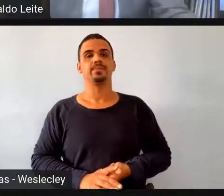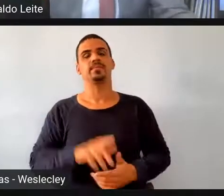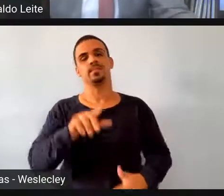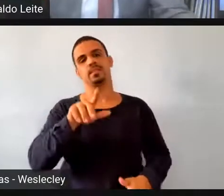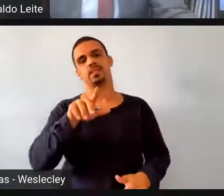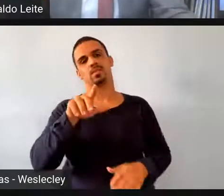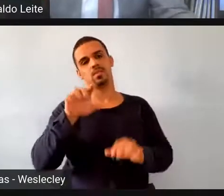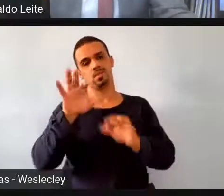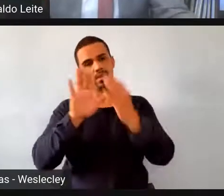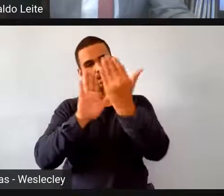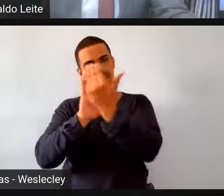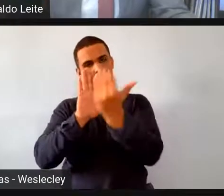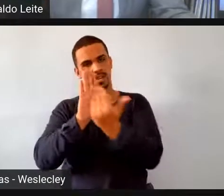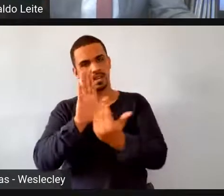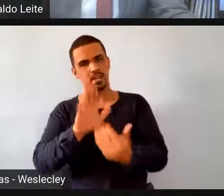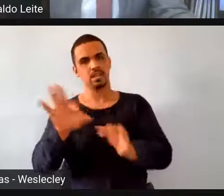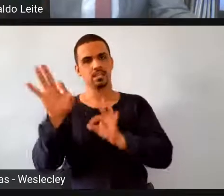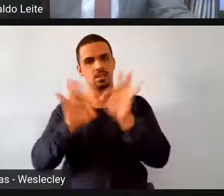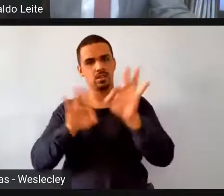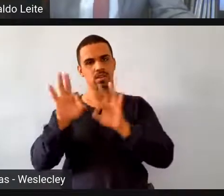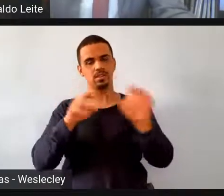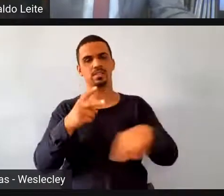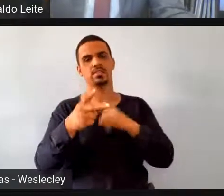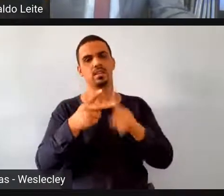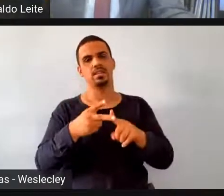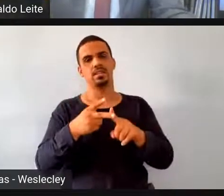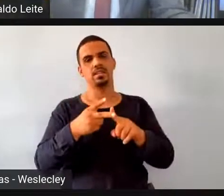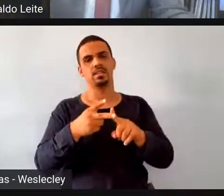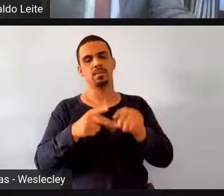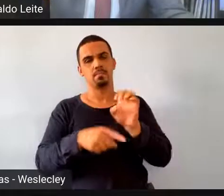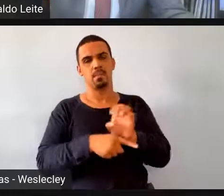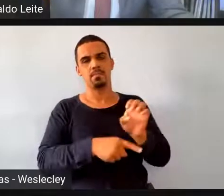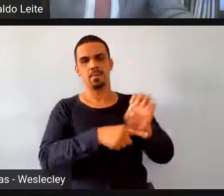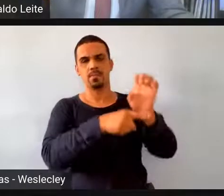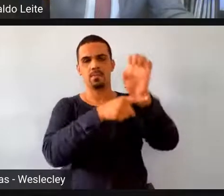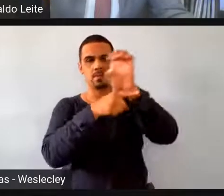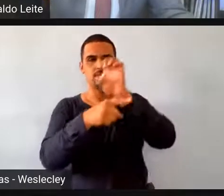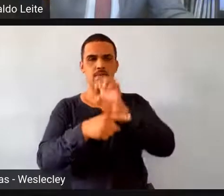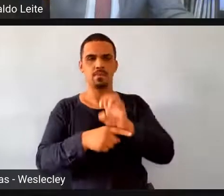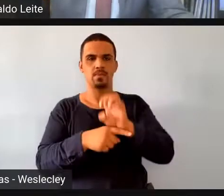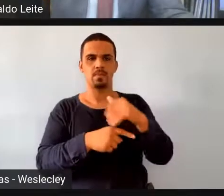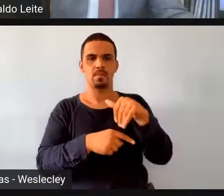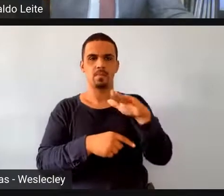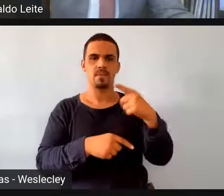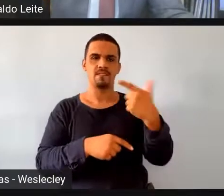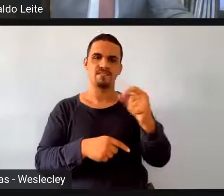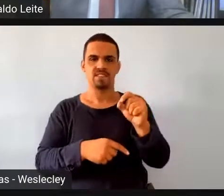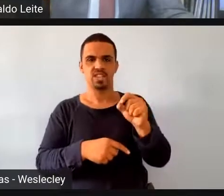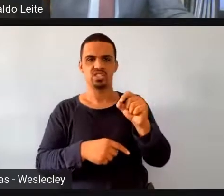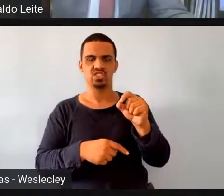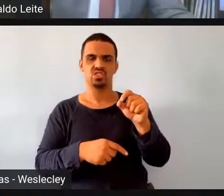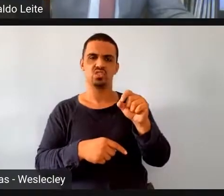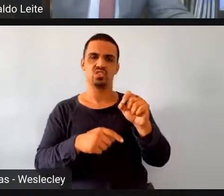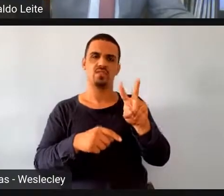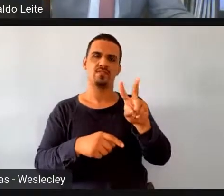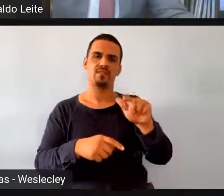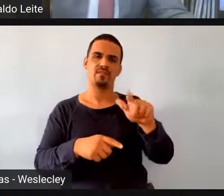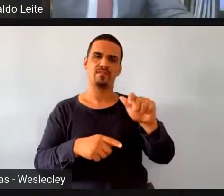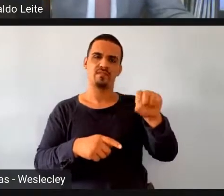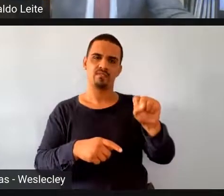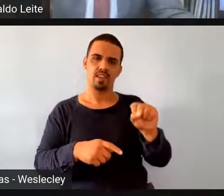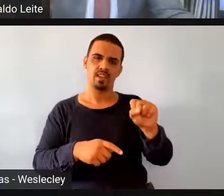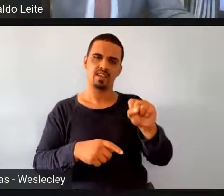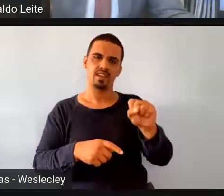pré-ordenada, distritos de magnitude que não passa muito de 20 cadeiras, são atributos muito comuns